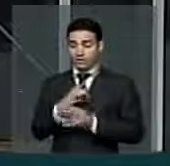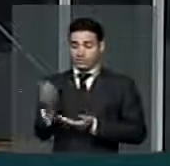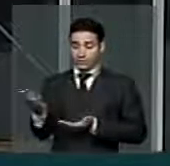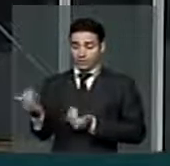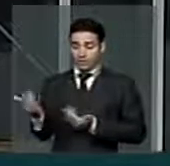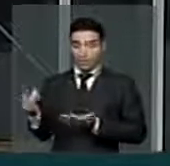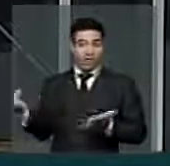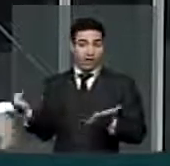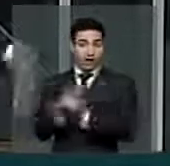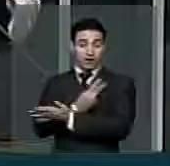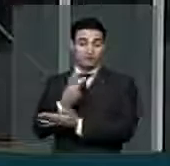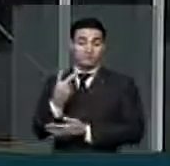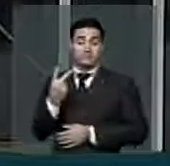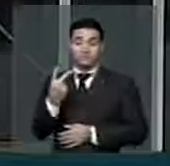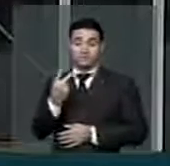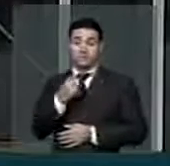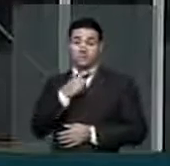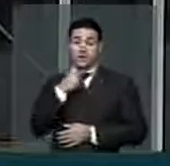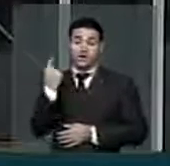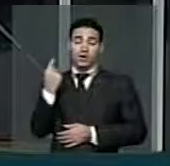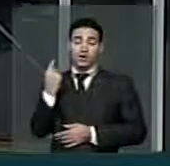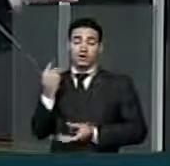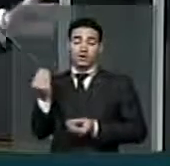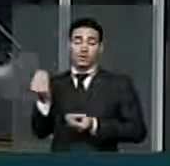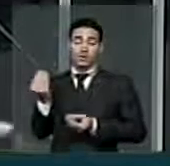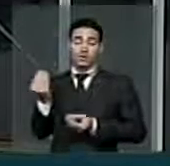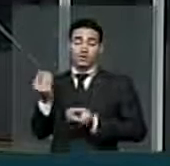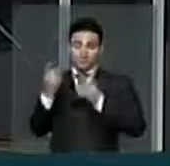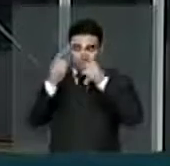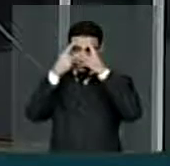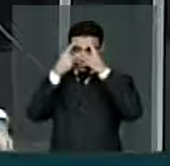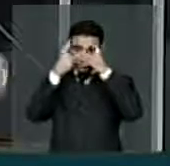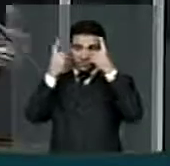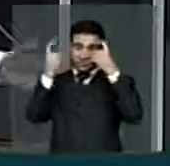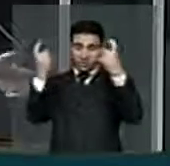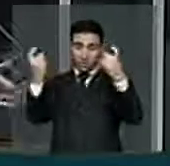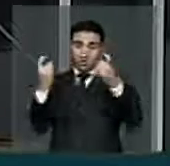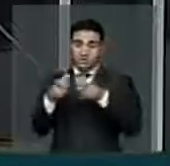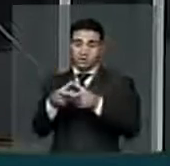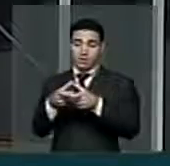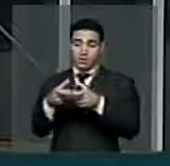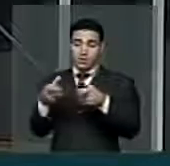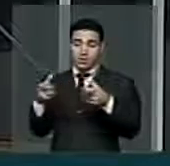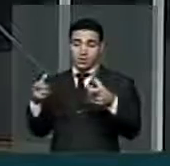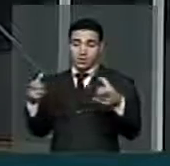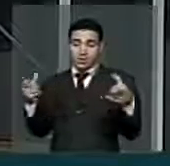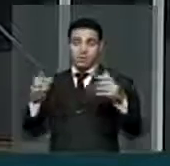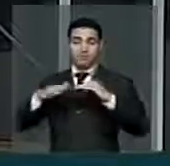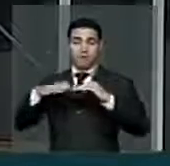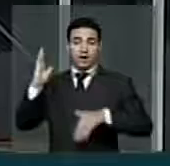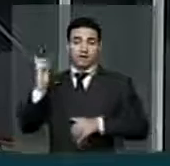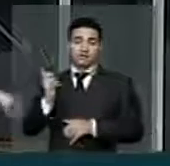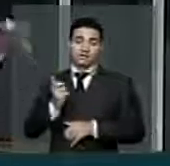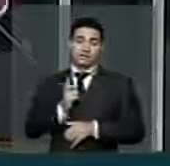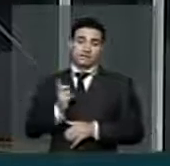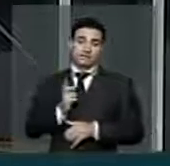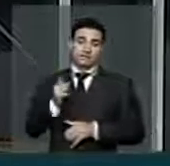perdemos através desta violência crescente, esta